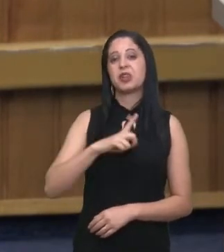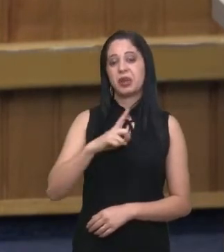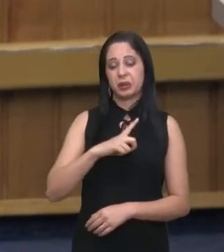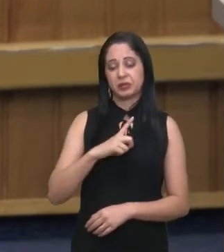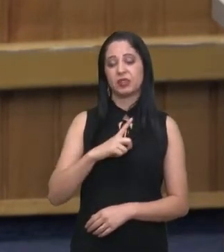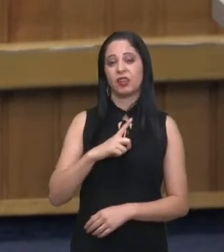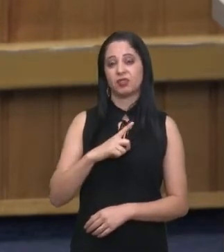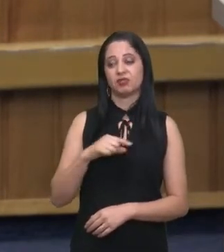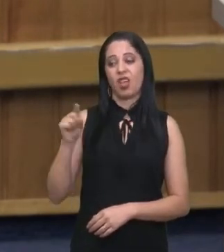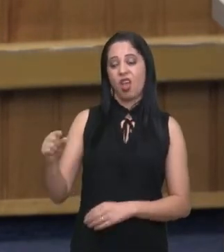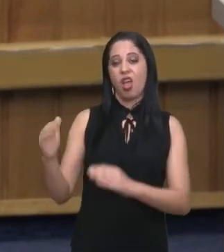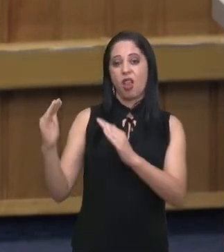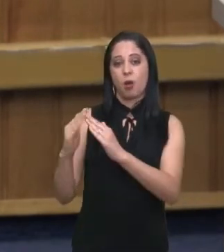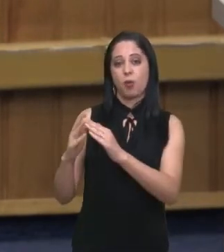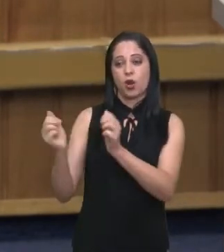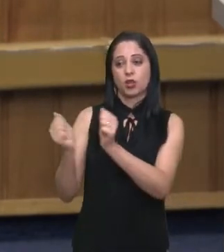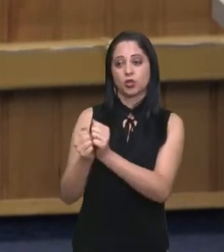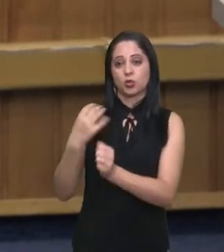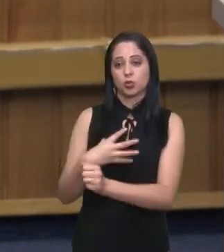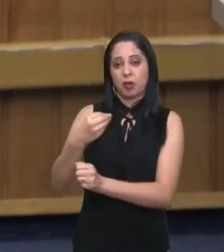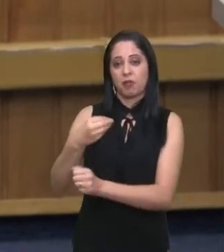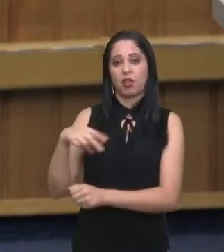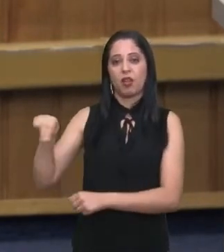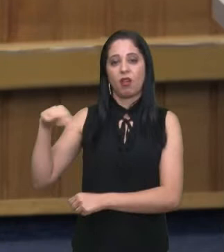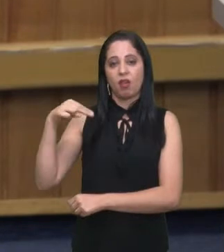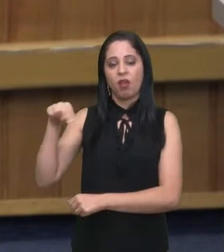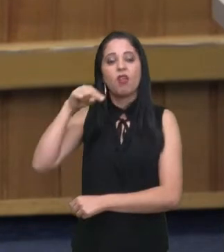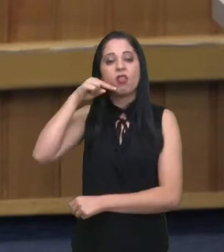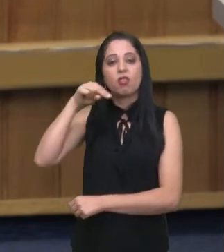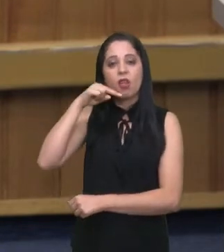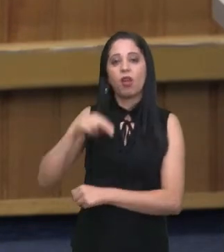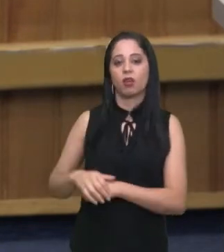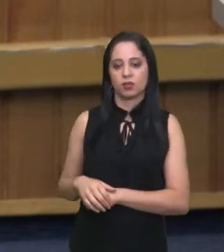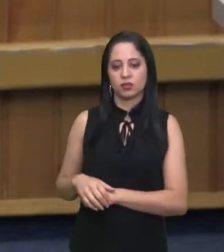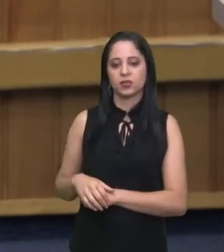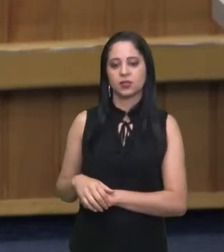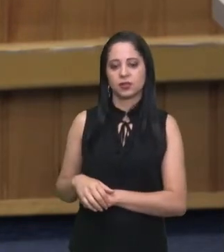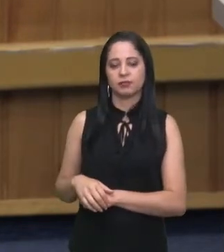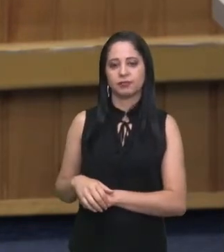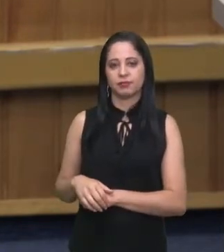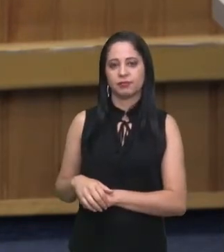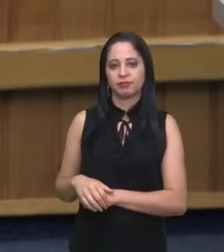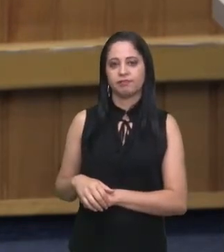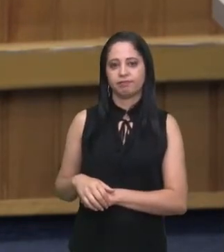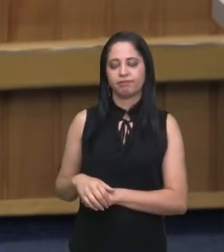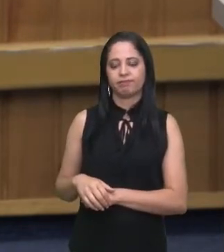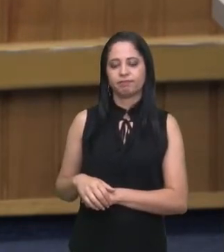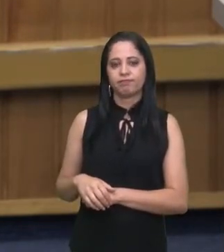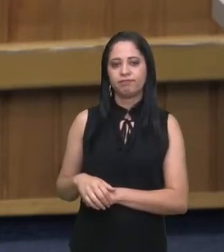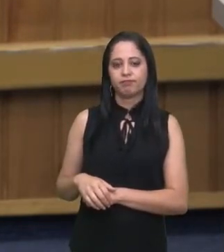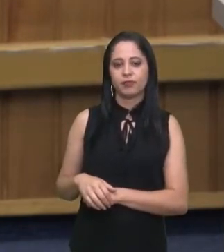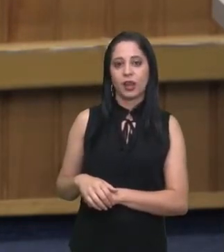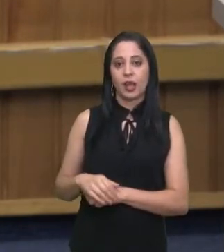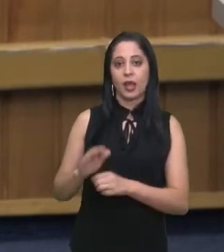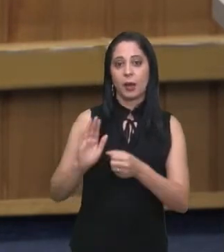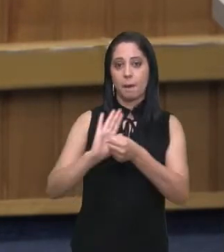seu neto, e filha do seu Chico e da dona Nair, já falecidos ali da Vila